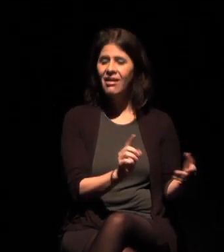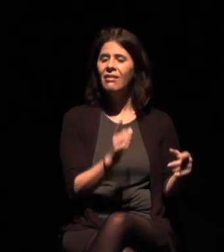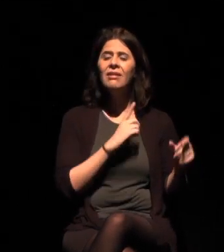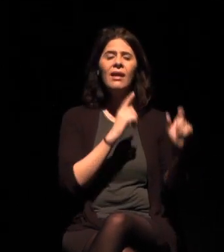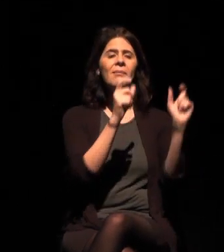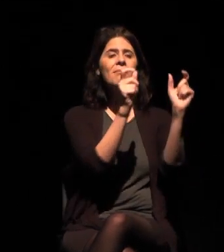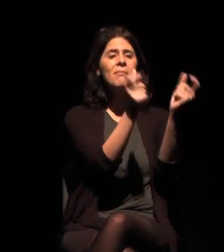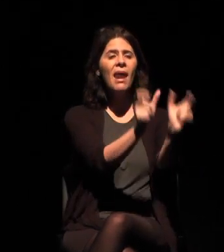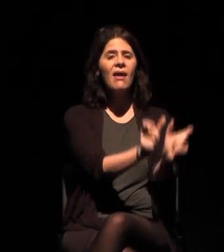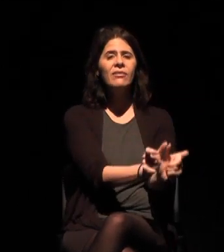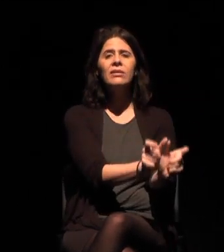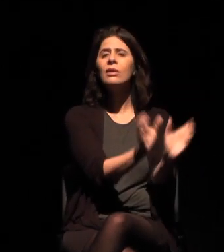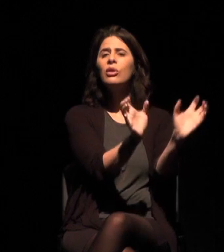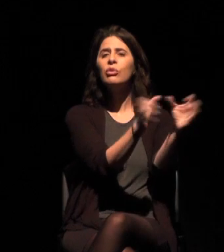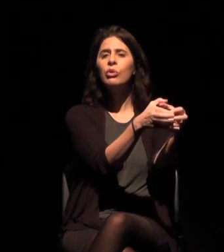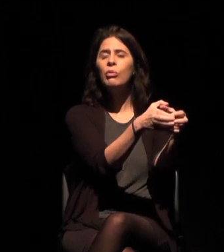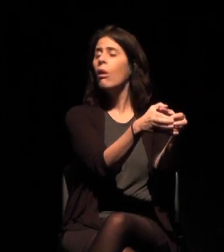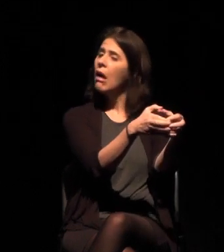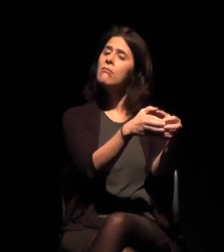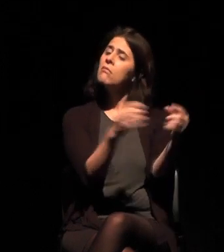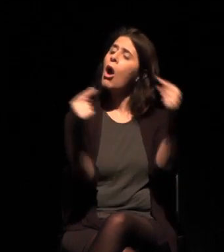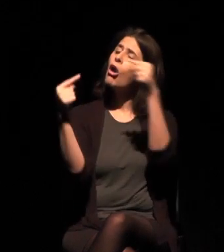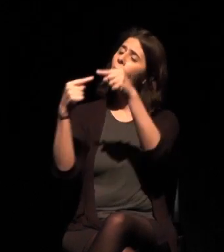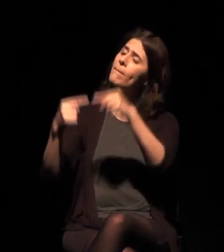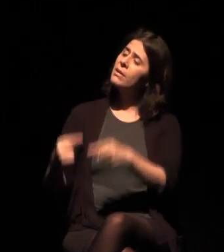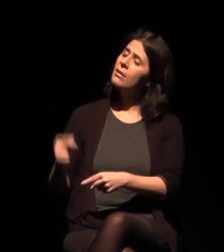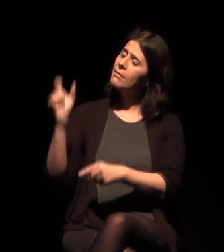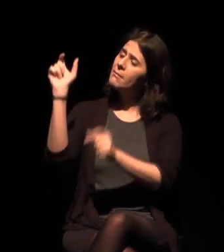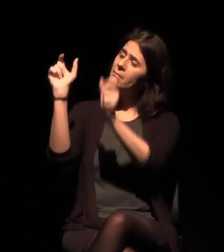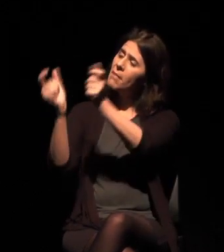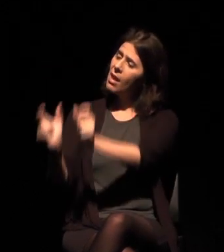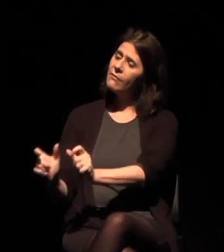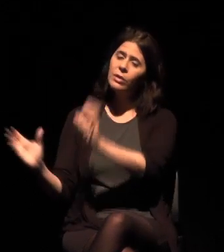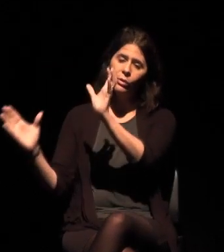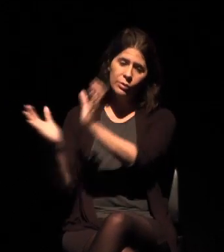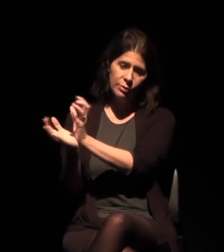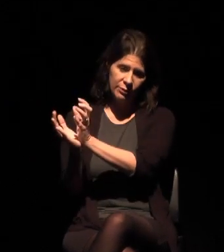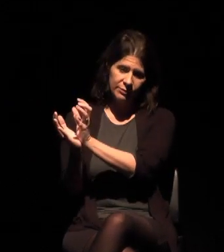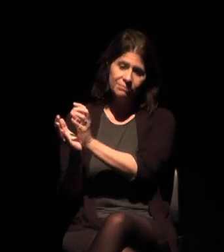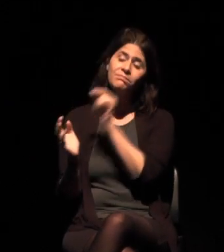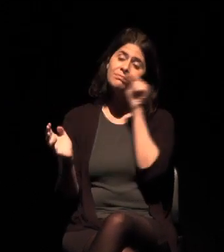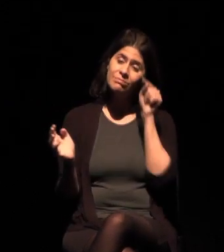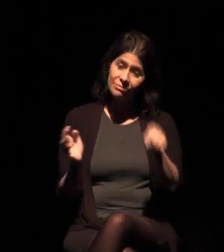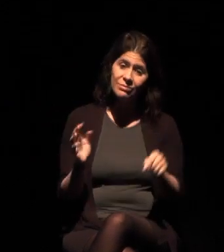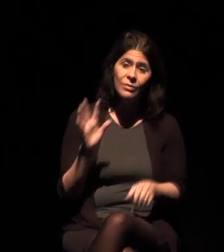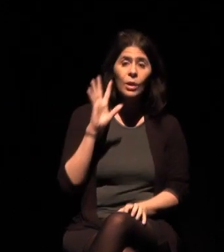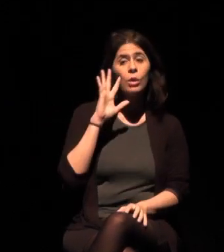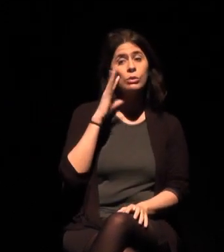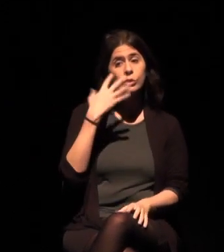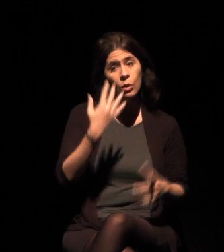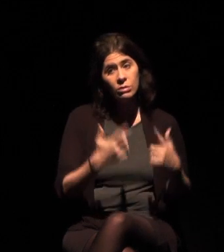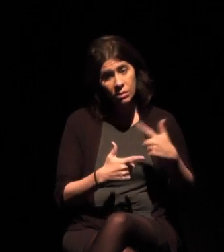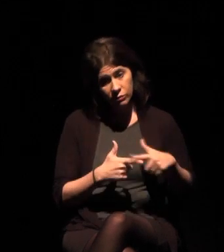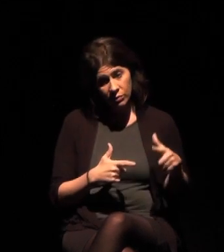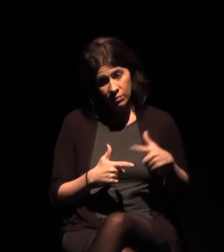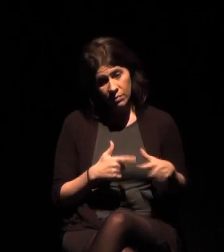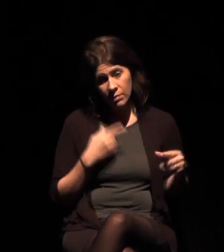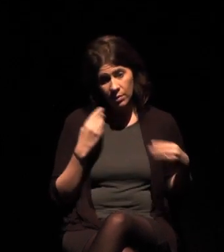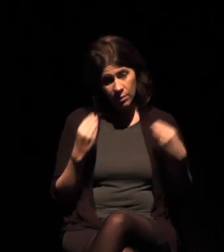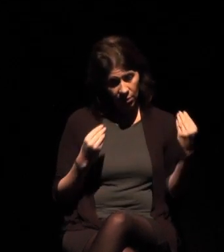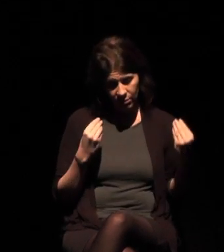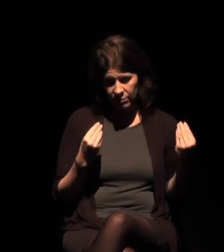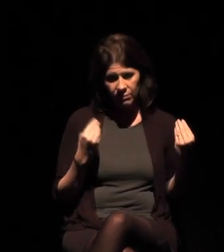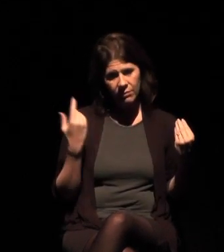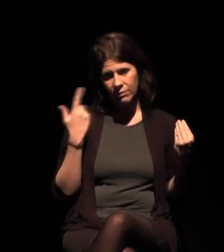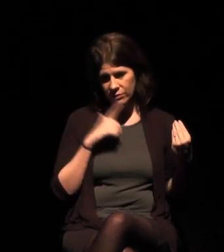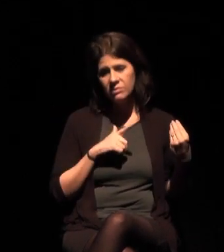outra língua com esse tipo de solução dos problemas é que eu acho que ficou muitos bem sucedida